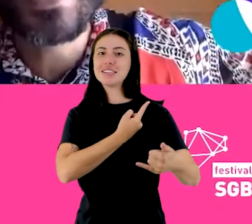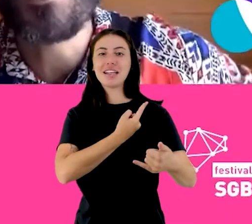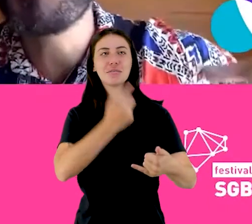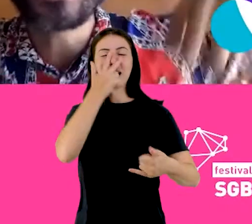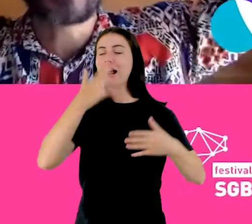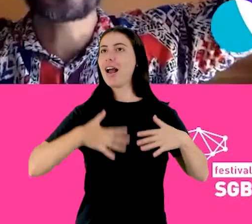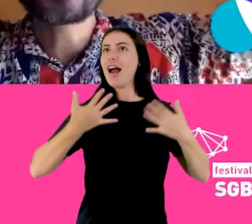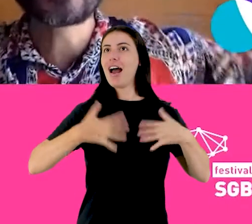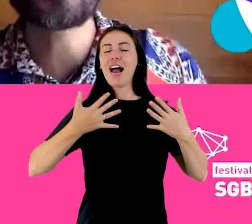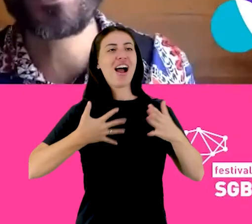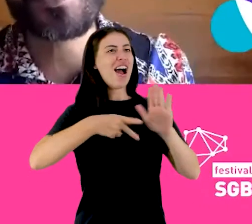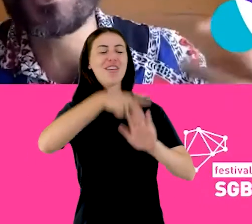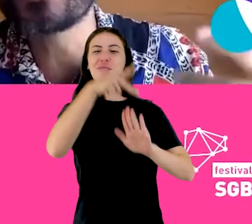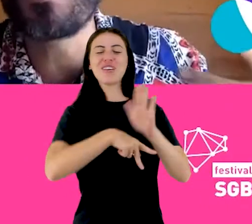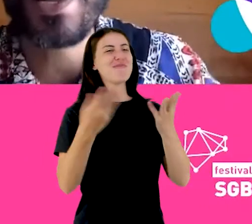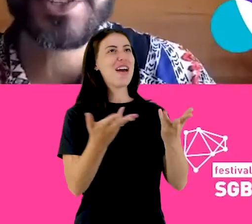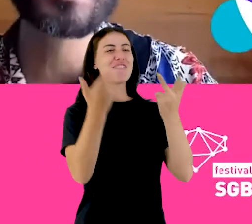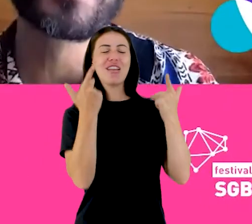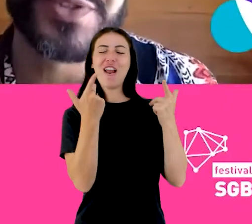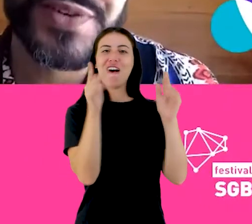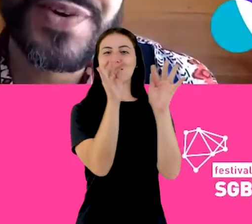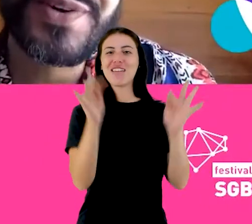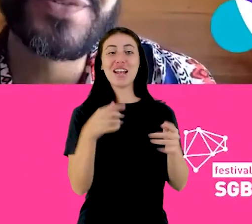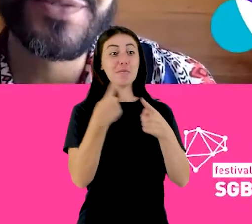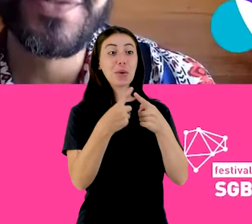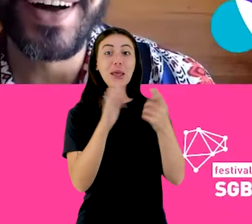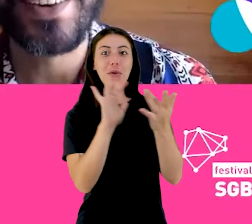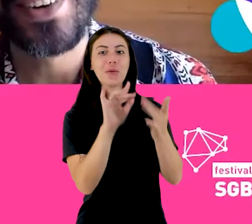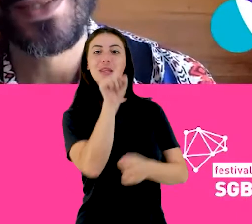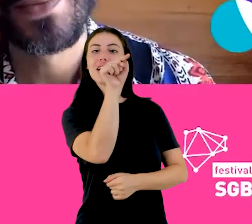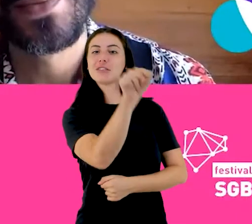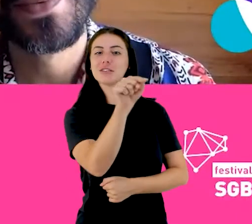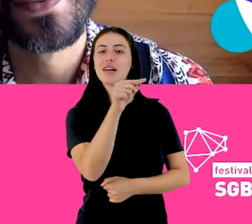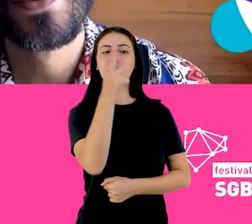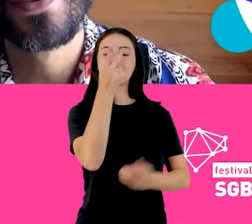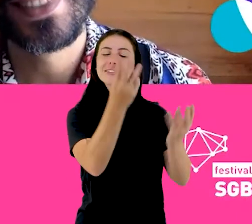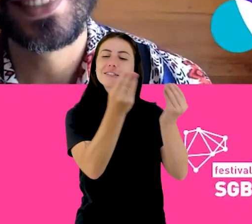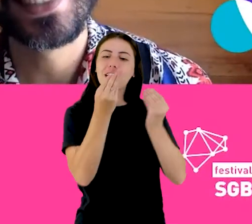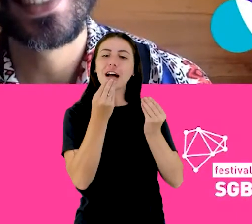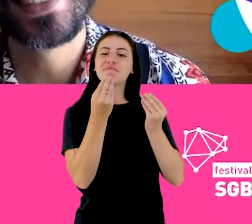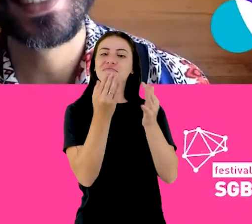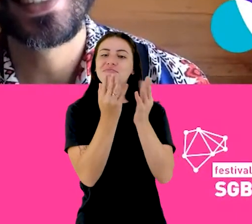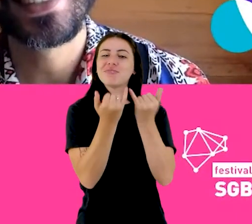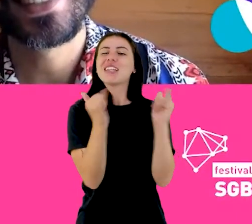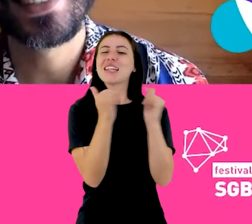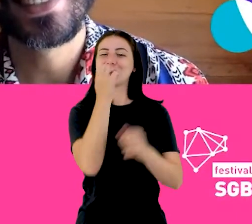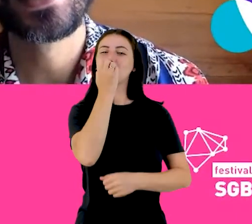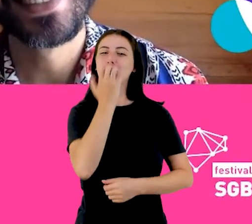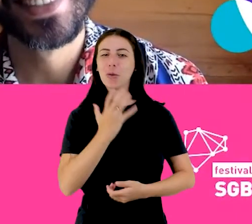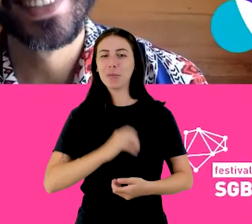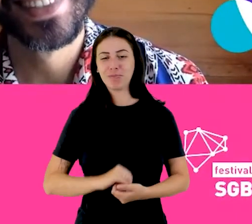a ligação com o astral lá em cima e os projetos empolgadíssimos. Exatamente. Então, assim, por quê? Porque, assim, eu tenho eu falo que sou aquela